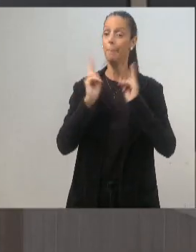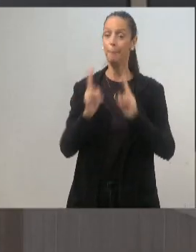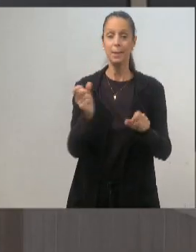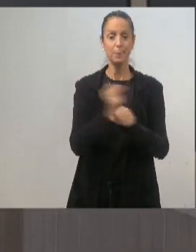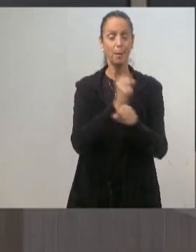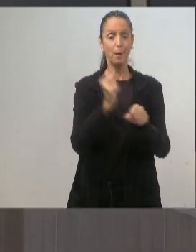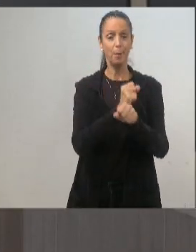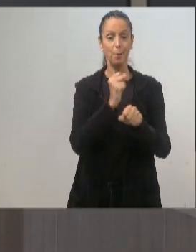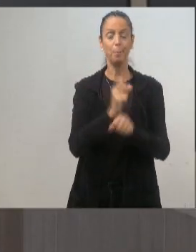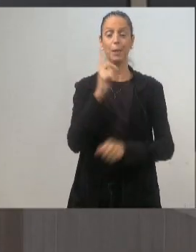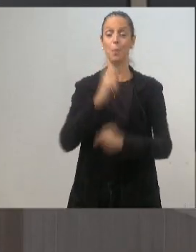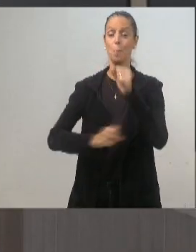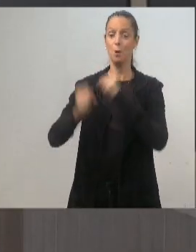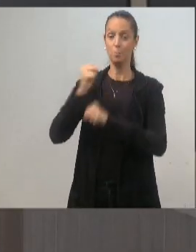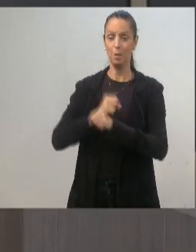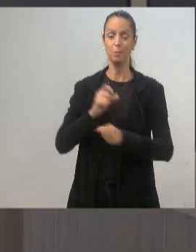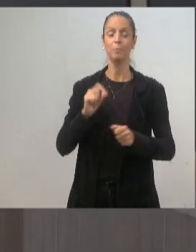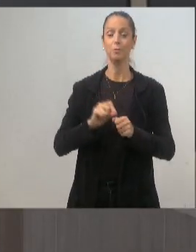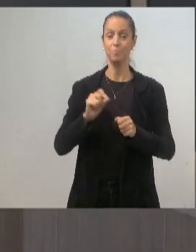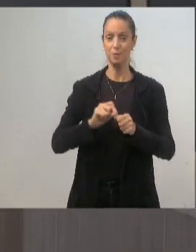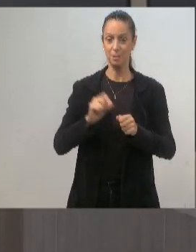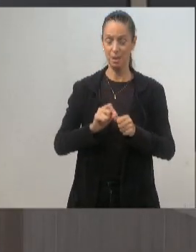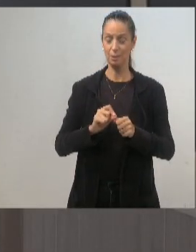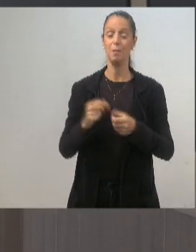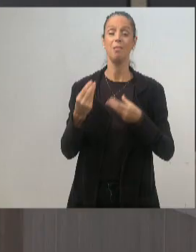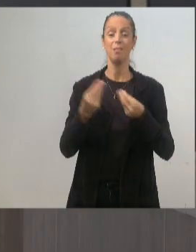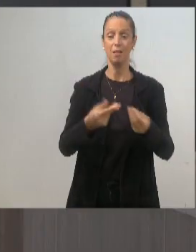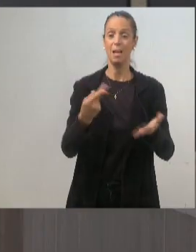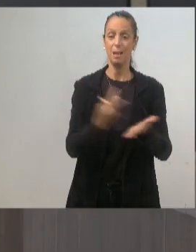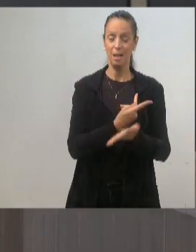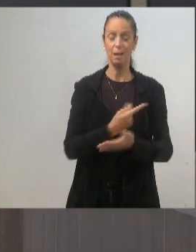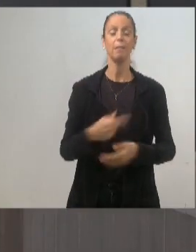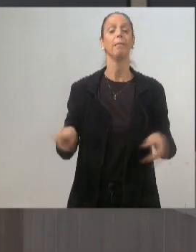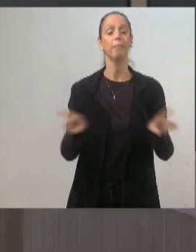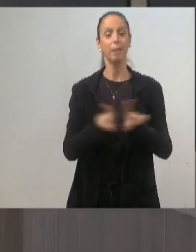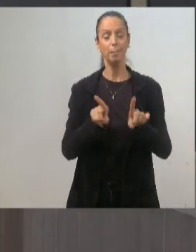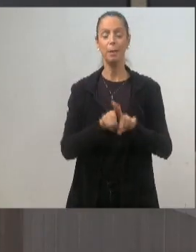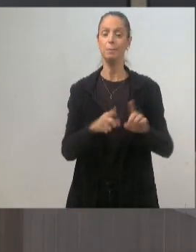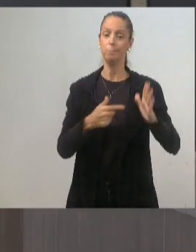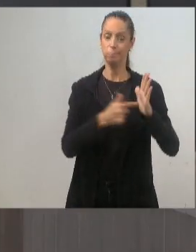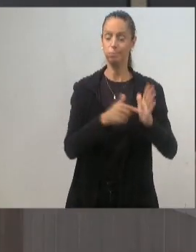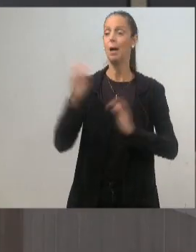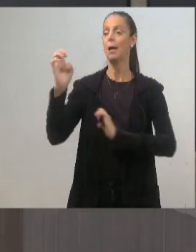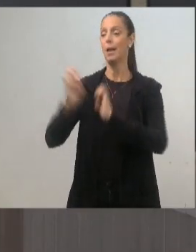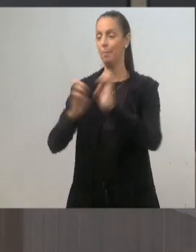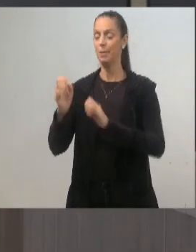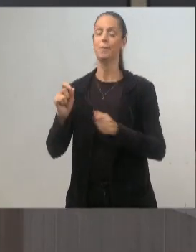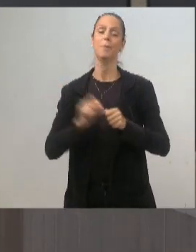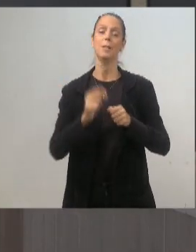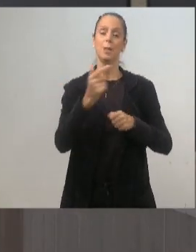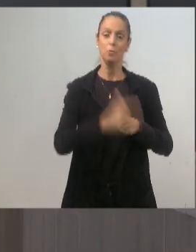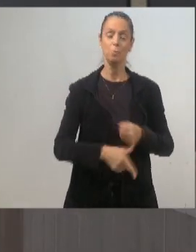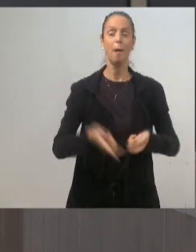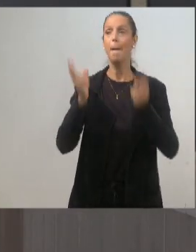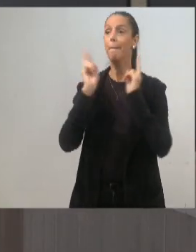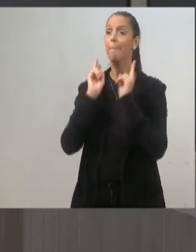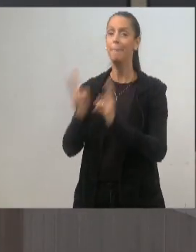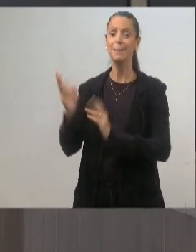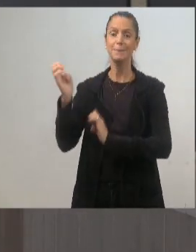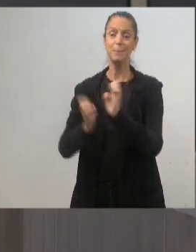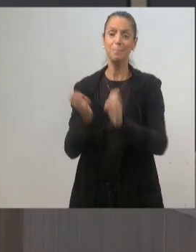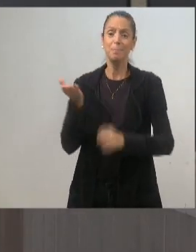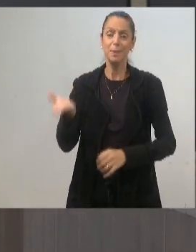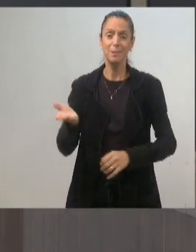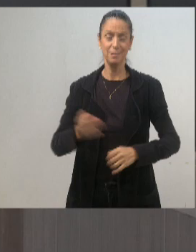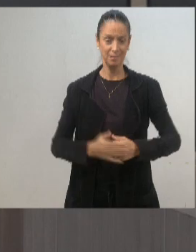foi feita há 1 ano atrás e foi mal entregue, e a gente teve que fazer a denúncia no Ministério Público, ele teve que refazer de novo. É a mesma empresa. Então eu